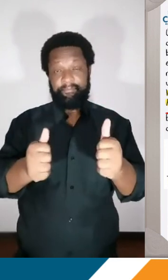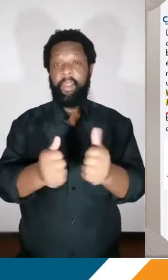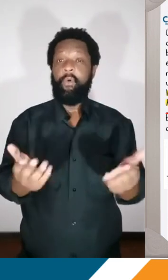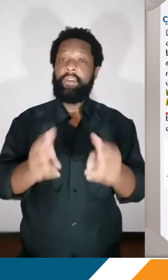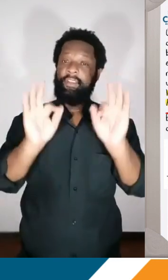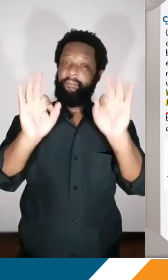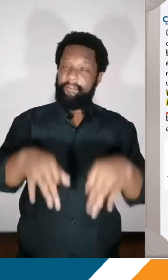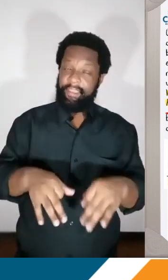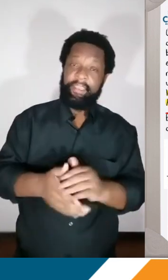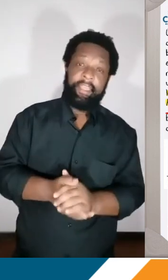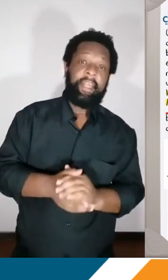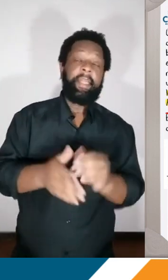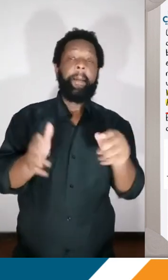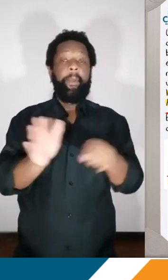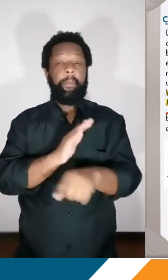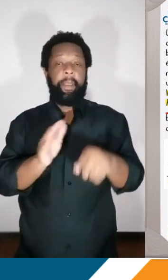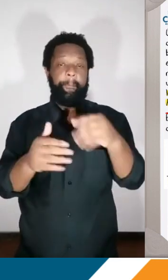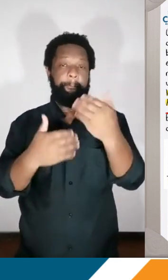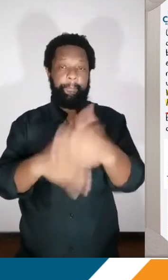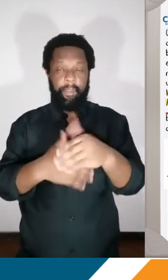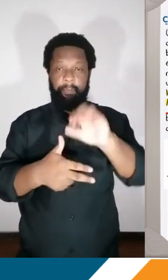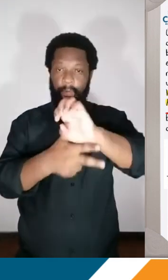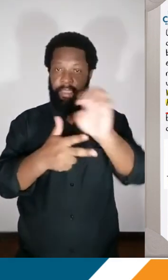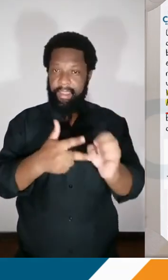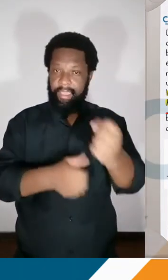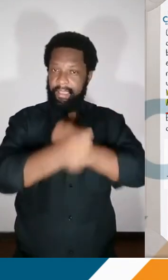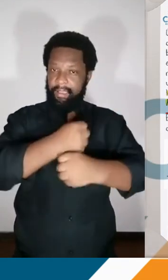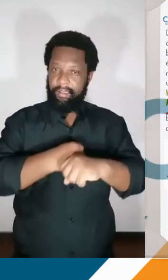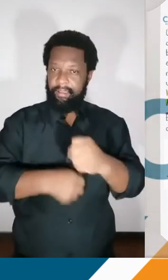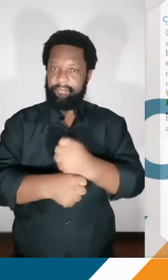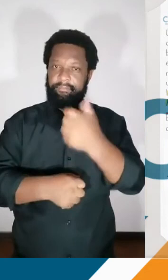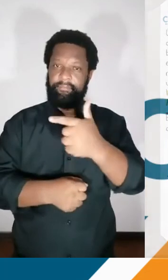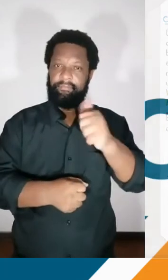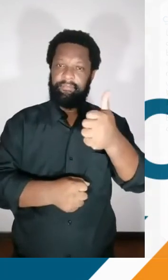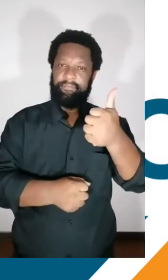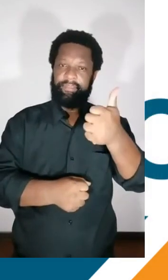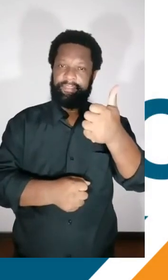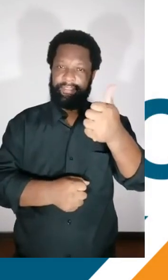Finalizamos a resolução dessa questão do Enem, que caiu em 2017.